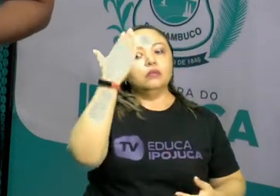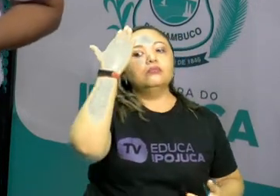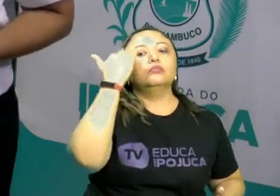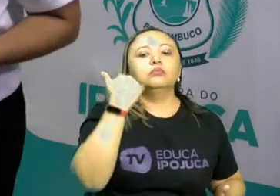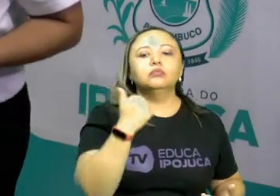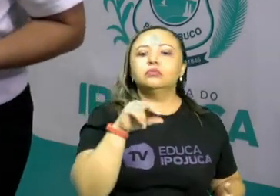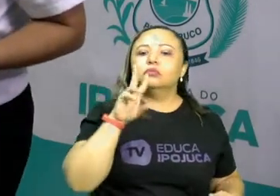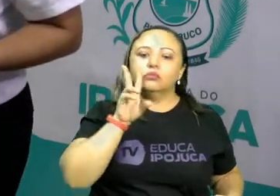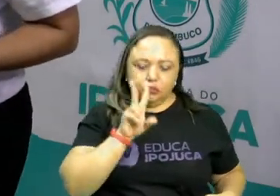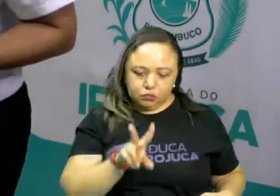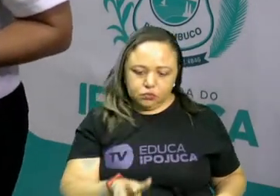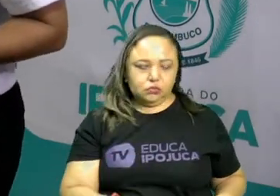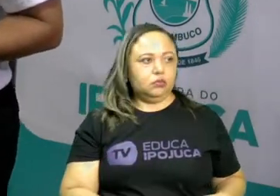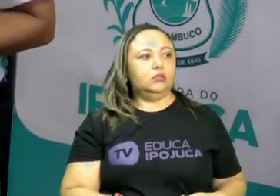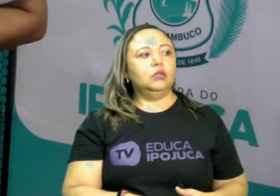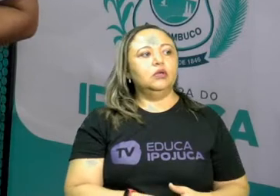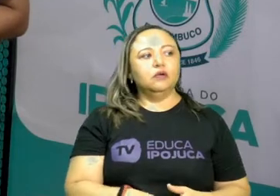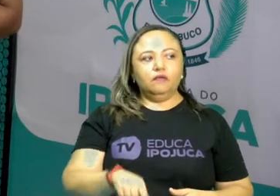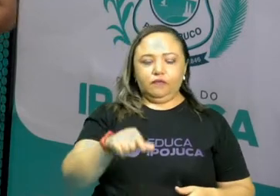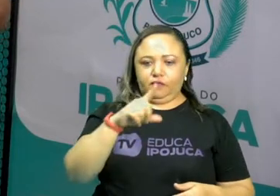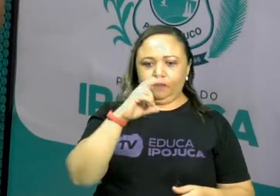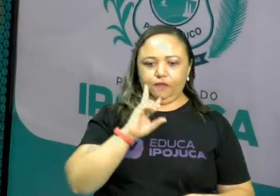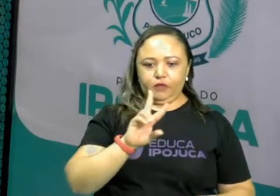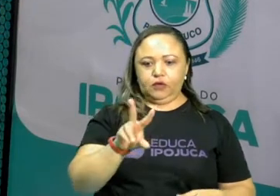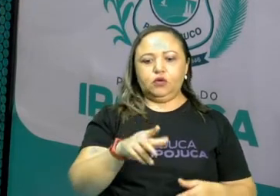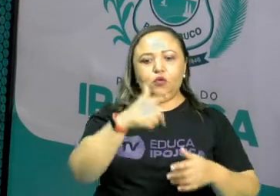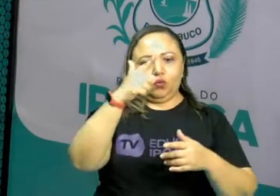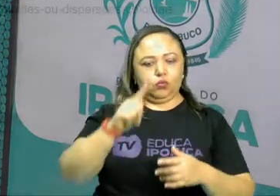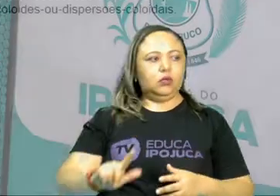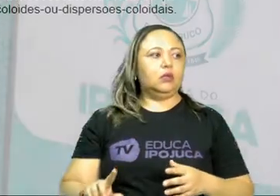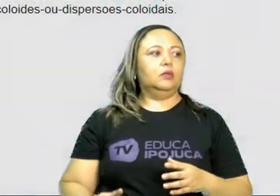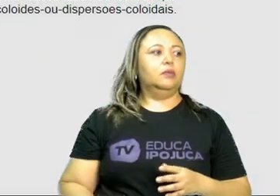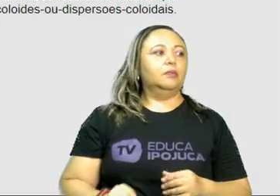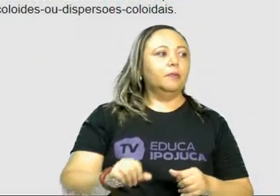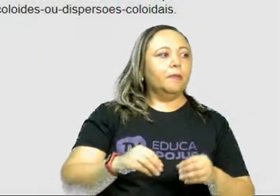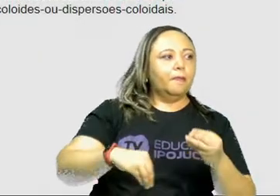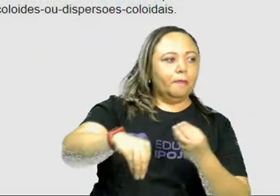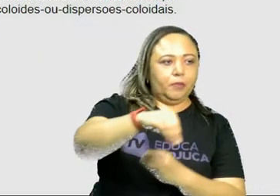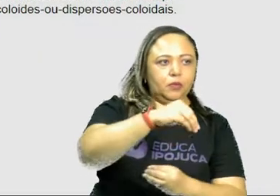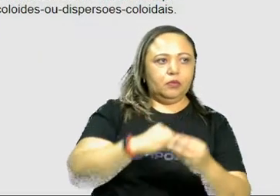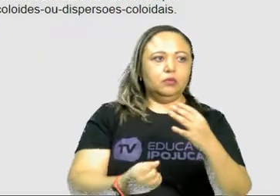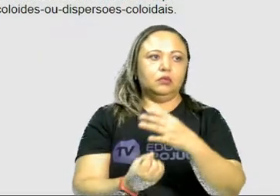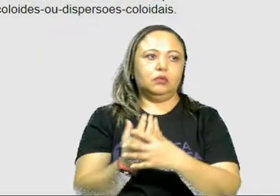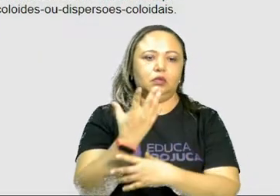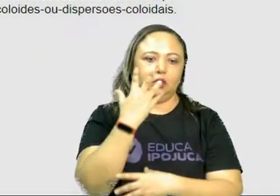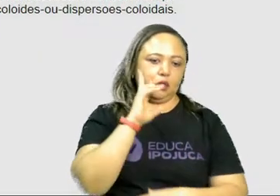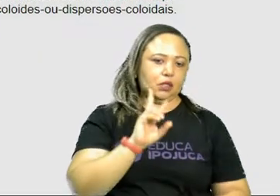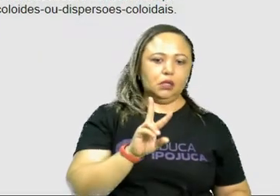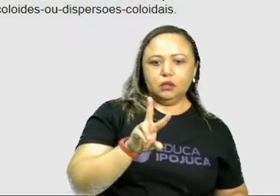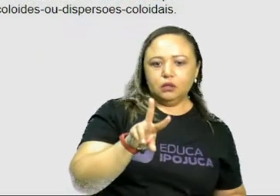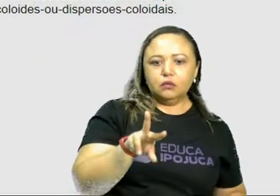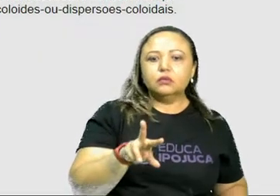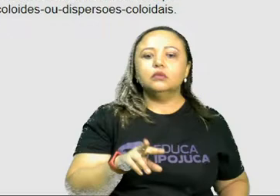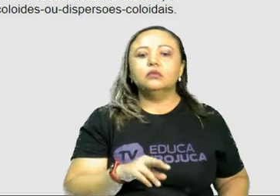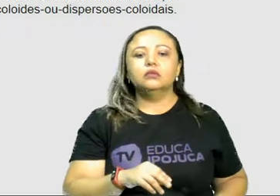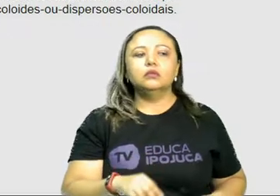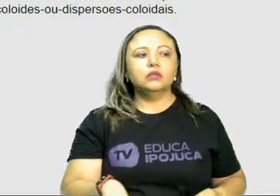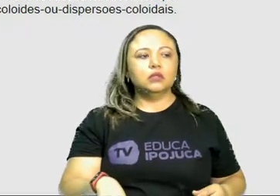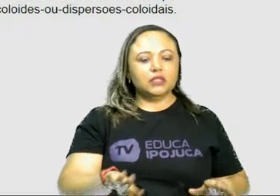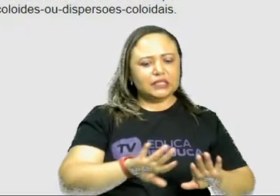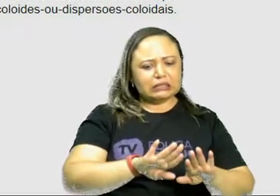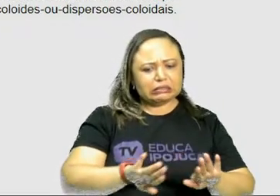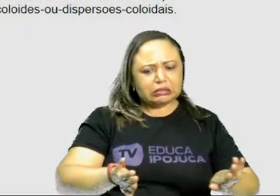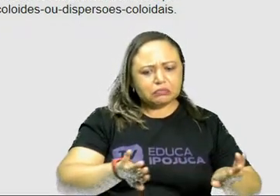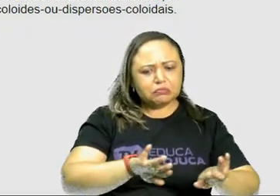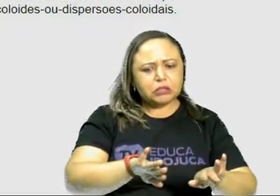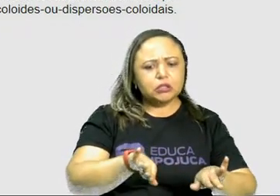aí a gente vai ver outros exemplos de misturas heterogêneas. Tem aquela que eu consigo ver logo de cara. Eu consigo ver lá